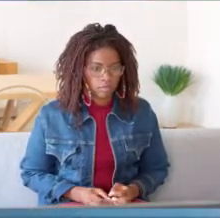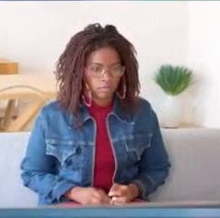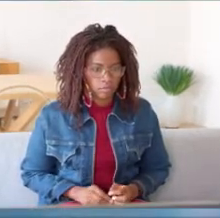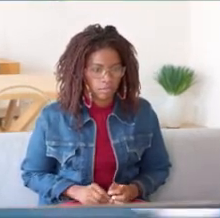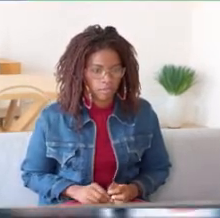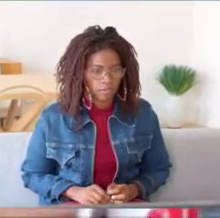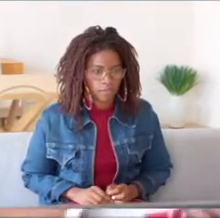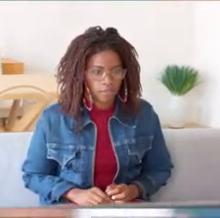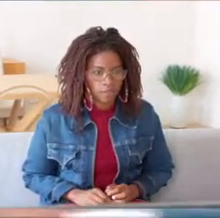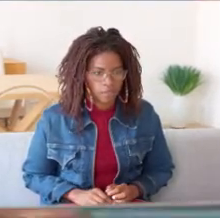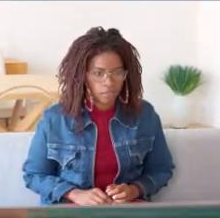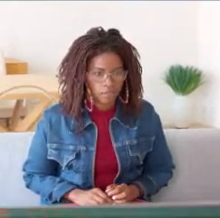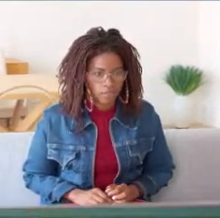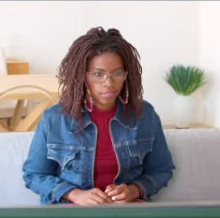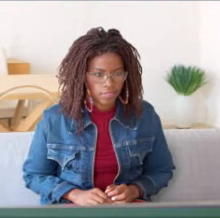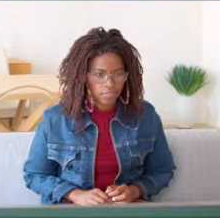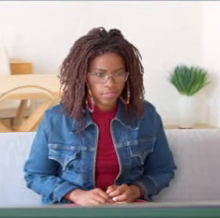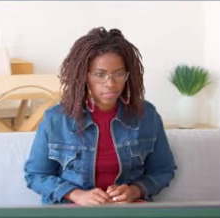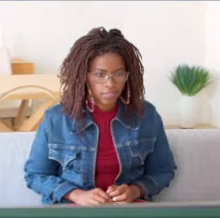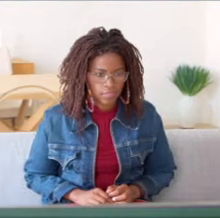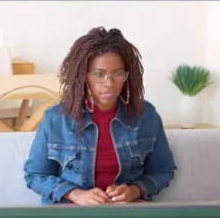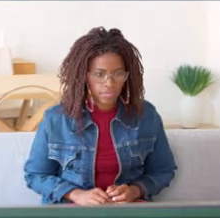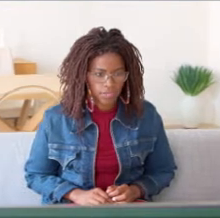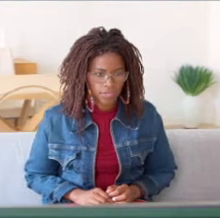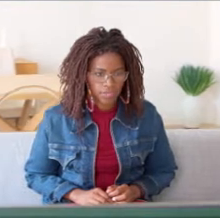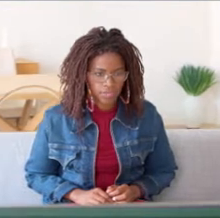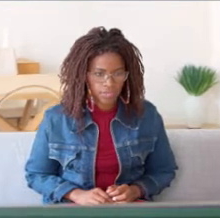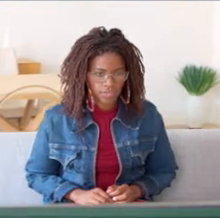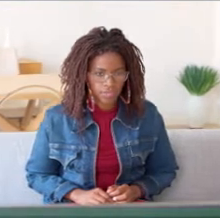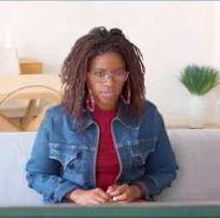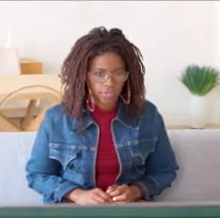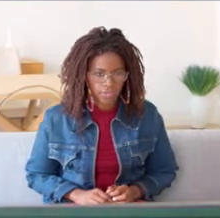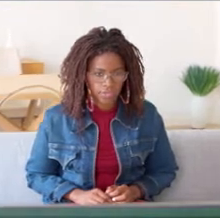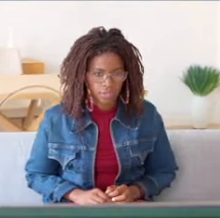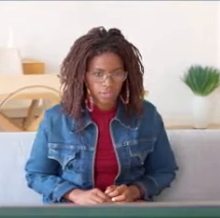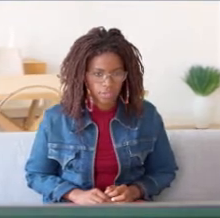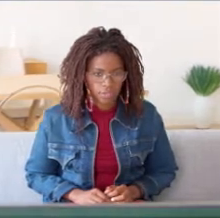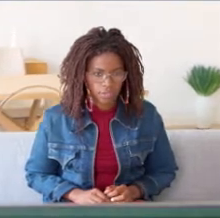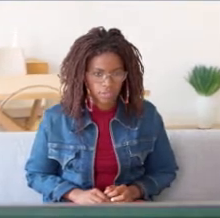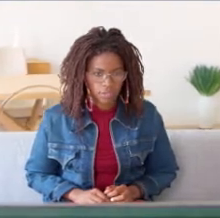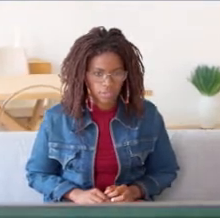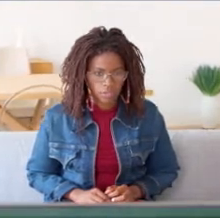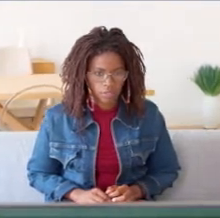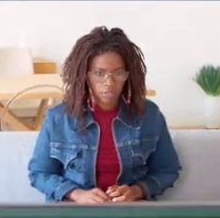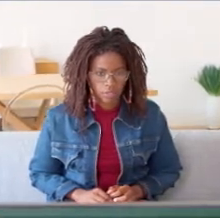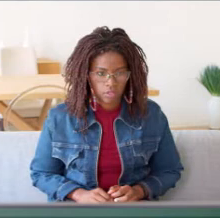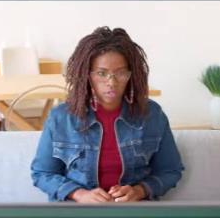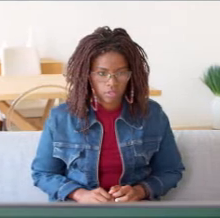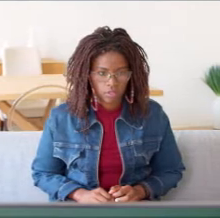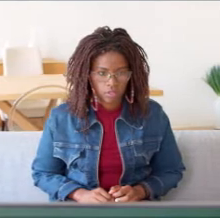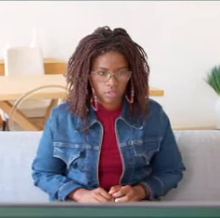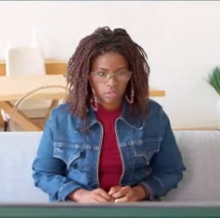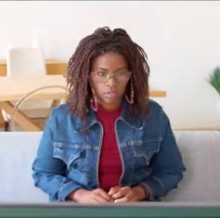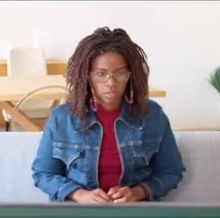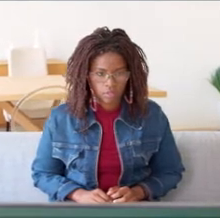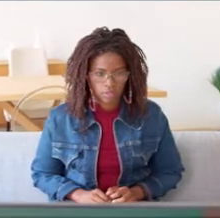sobre o Flamengo primeiro fla-flu do ano estreia daquele time é titular do Flamengo como o